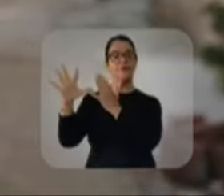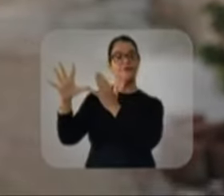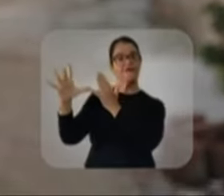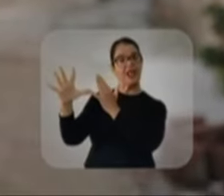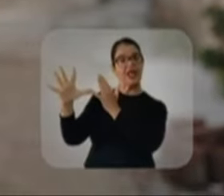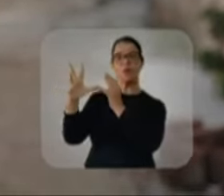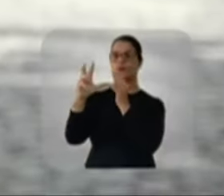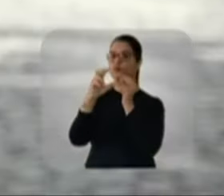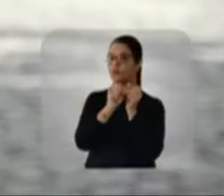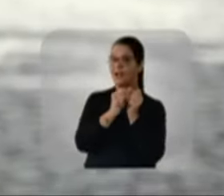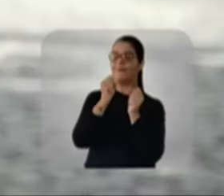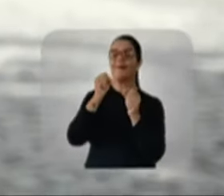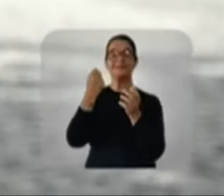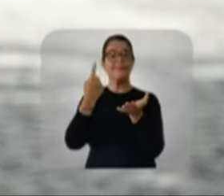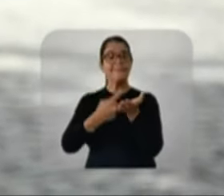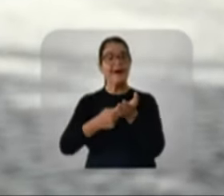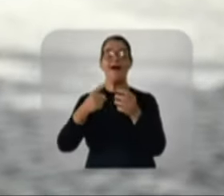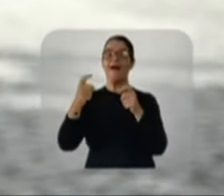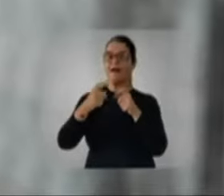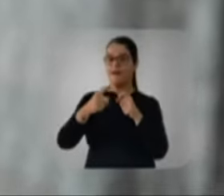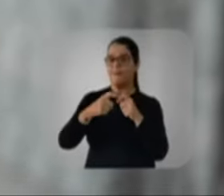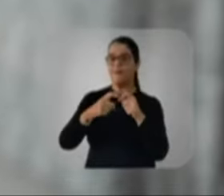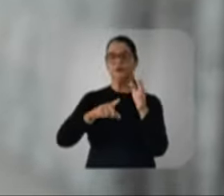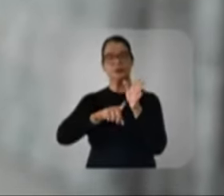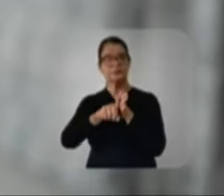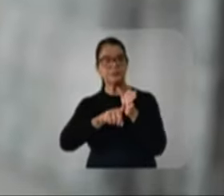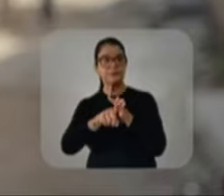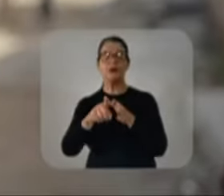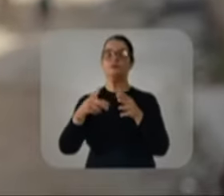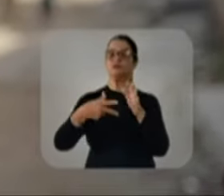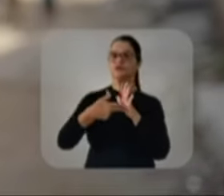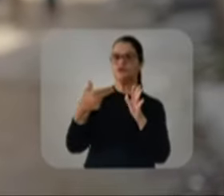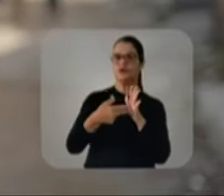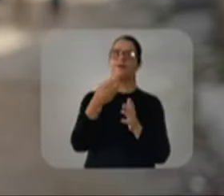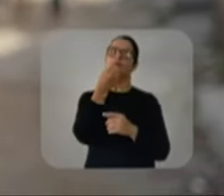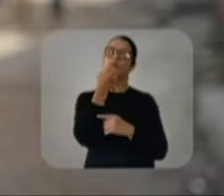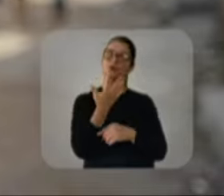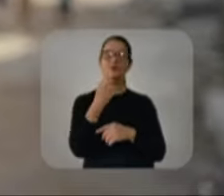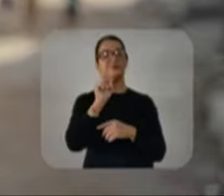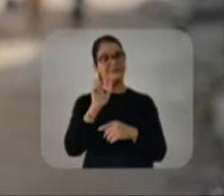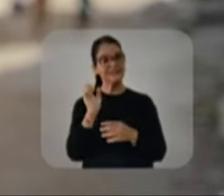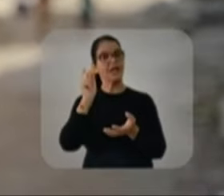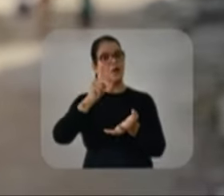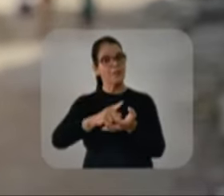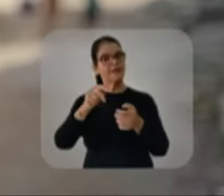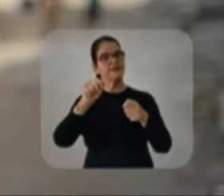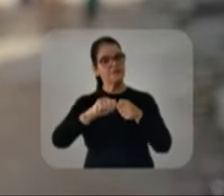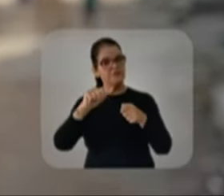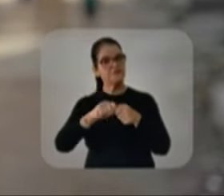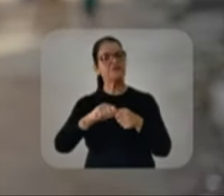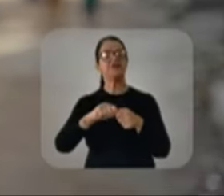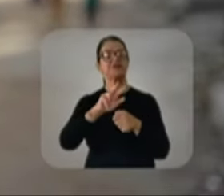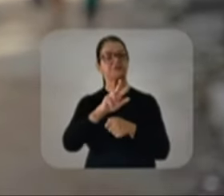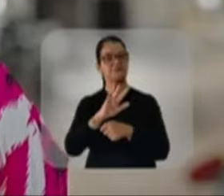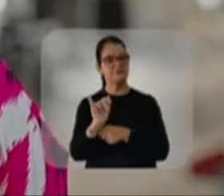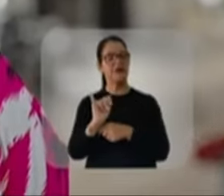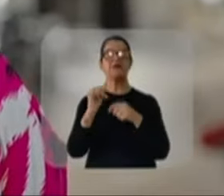meio de acabar com as filas para marcar consultas, exames e cirurgias? É muito bom, né? Se realmente for feito, né, e sair do